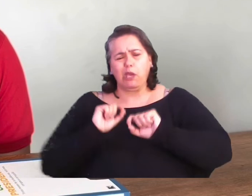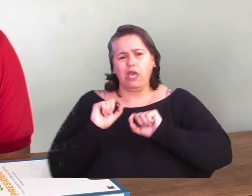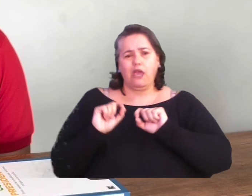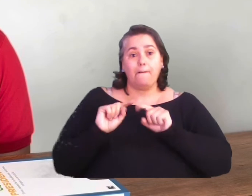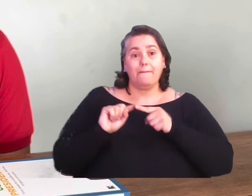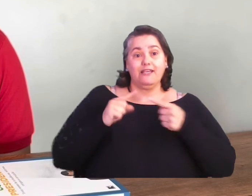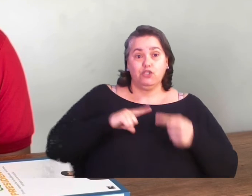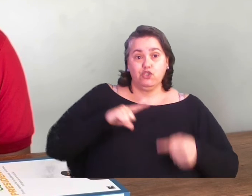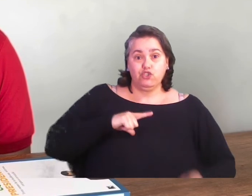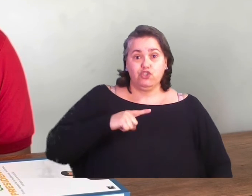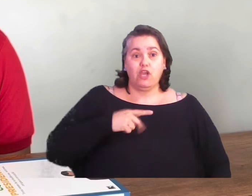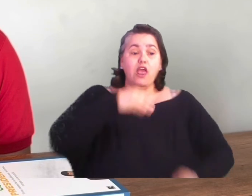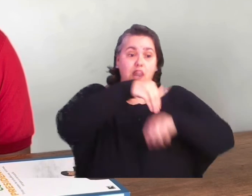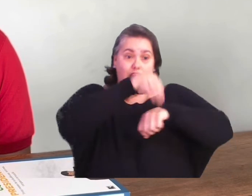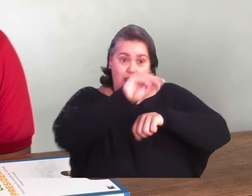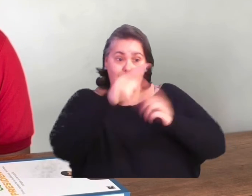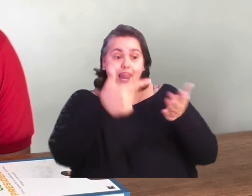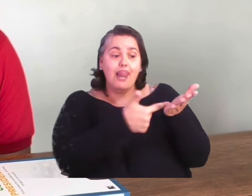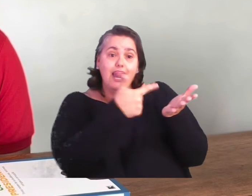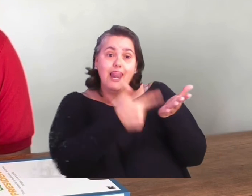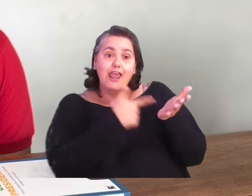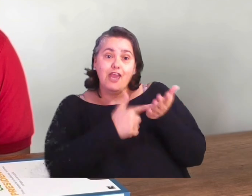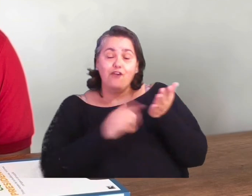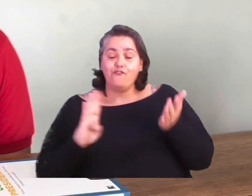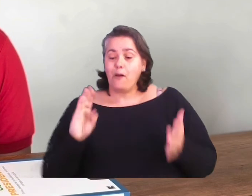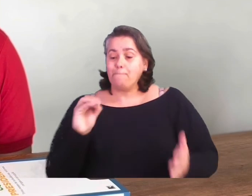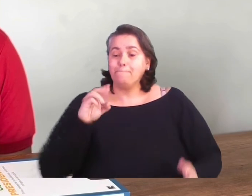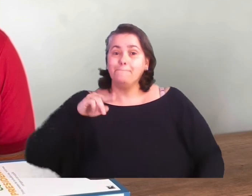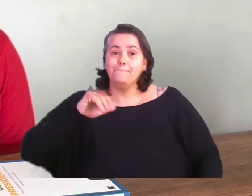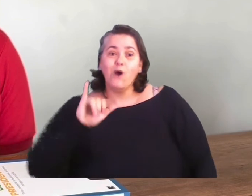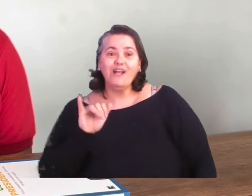mas eu te recomendo que leia o livro do Boni.